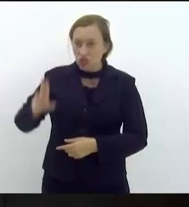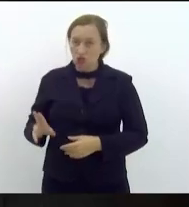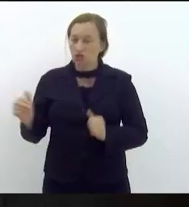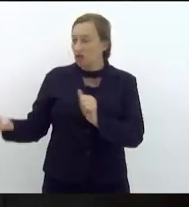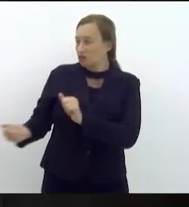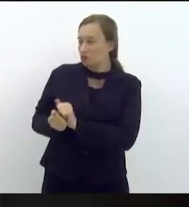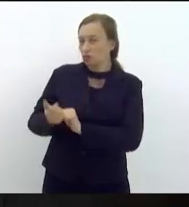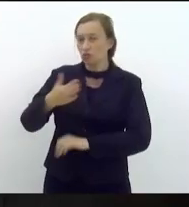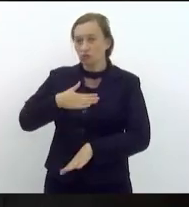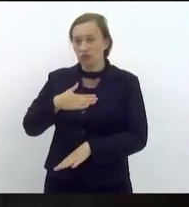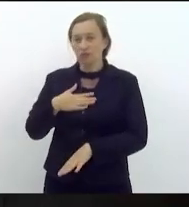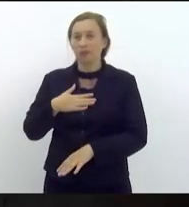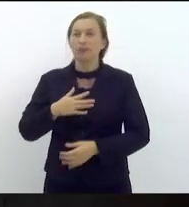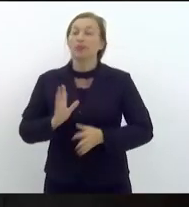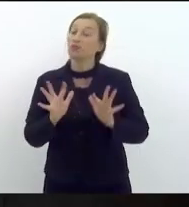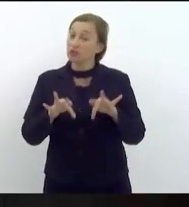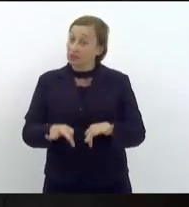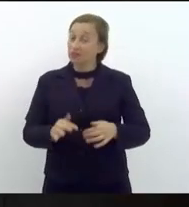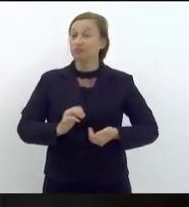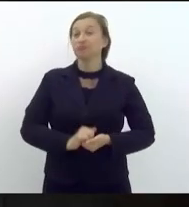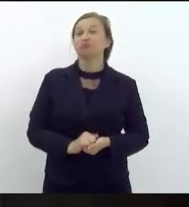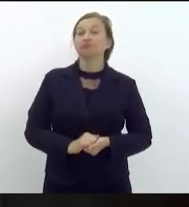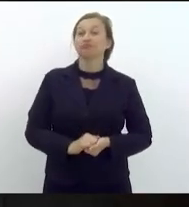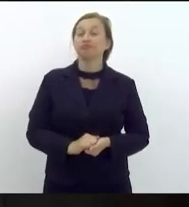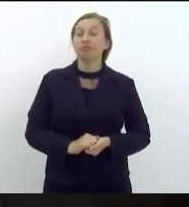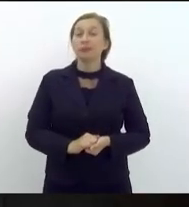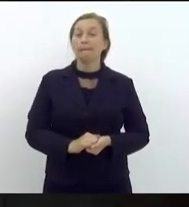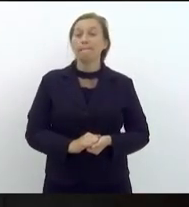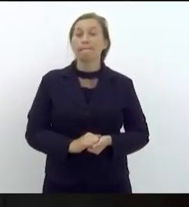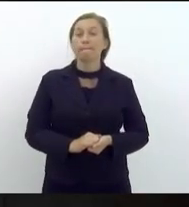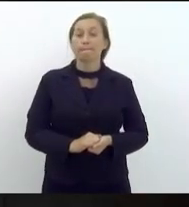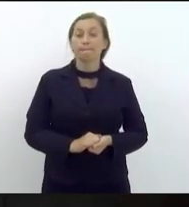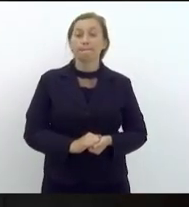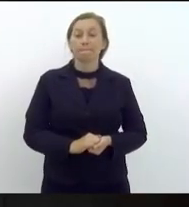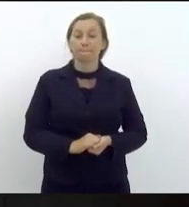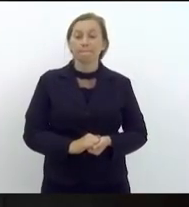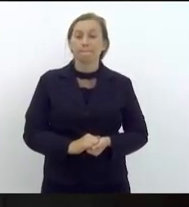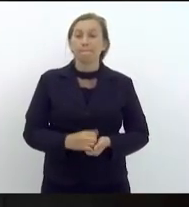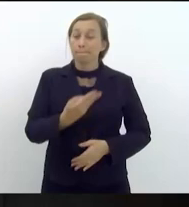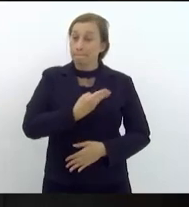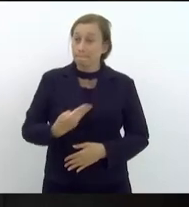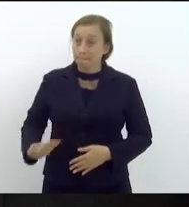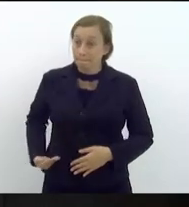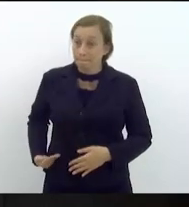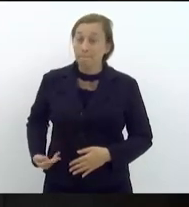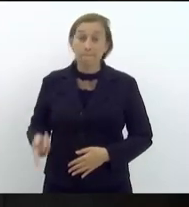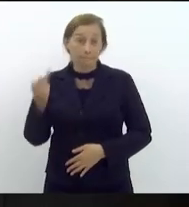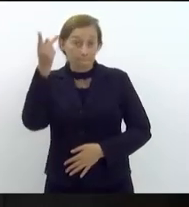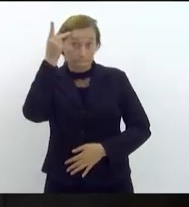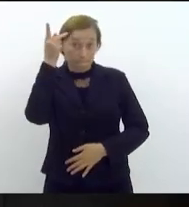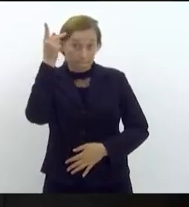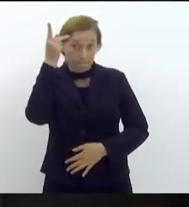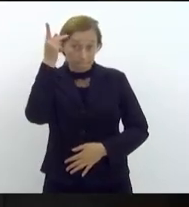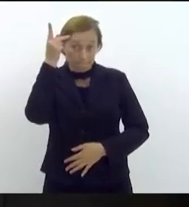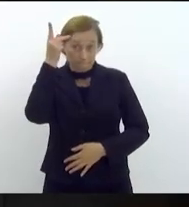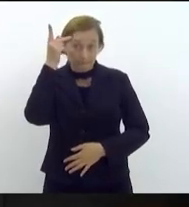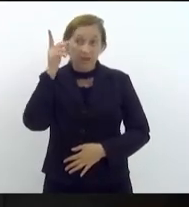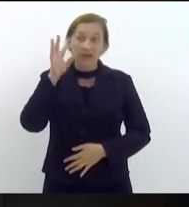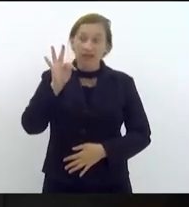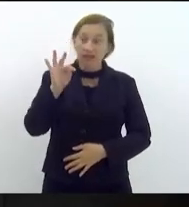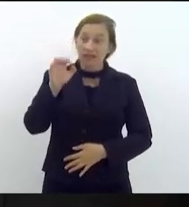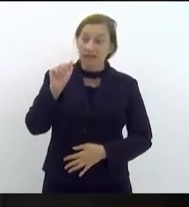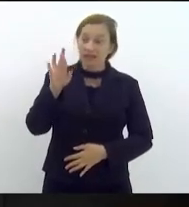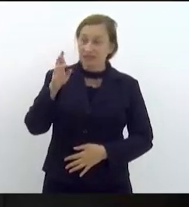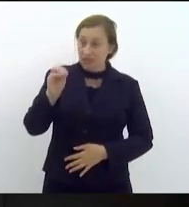comigo eu vou concluir deputada dizer que o governador de São Paulo Tarcísio